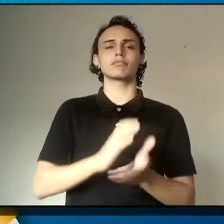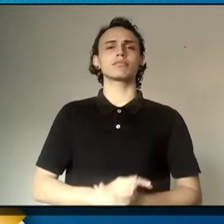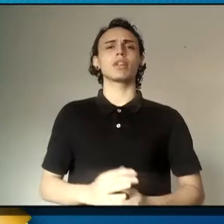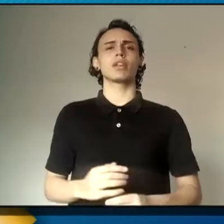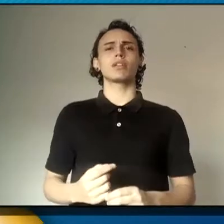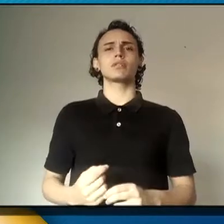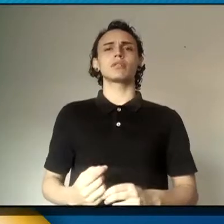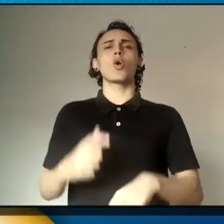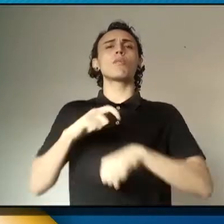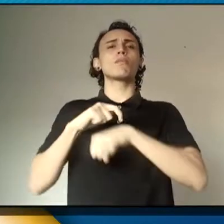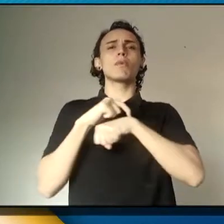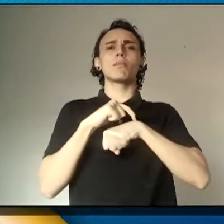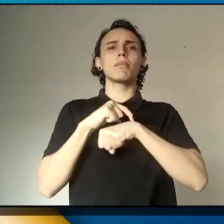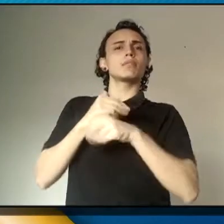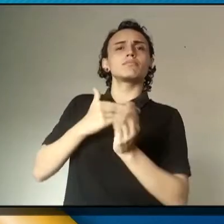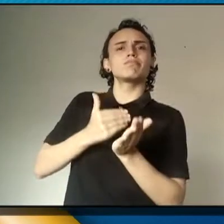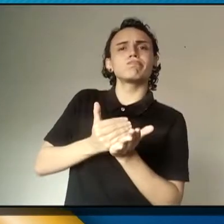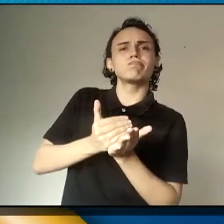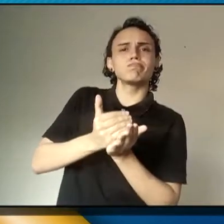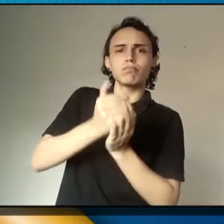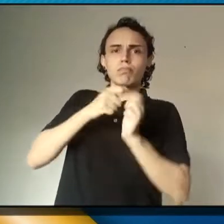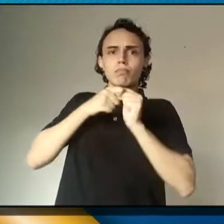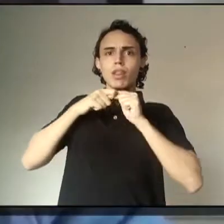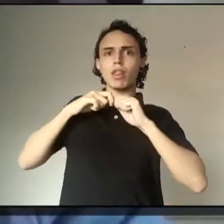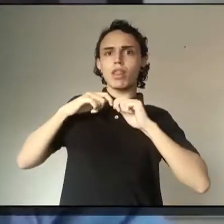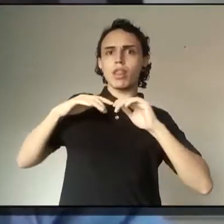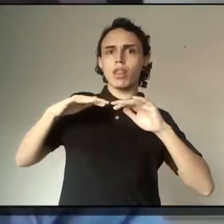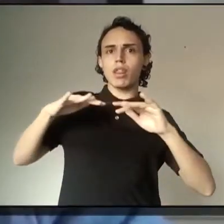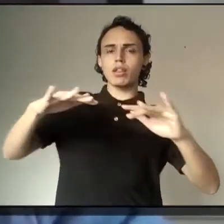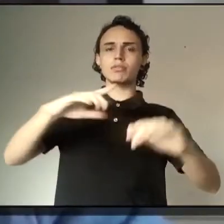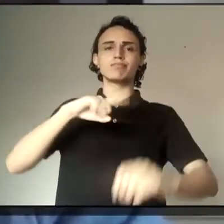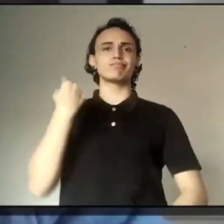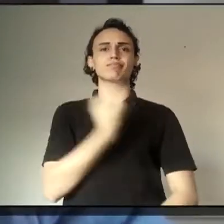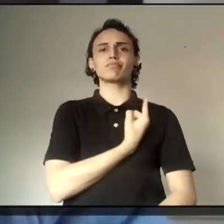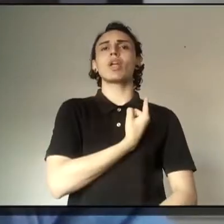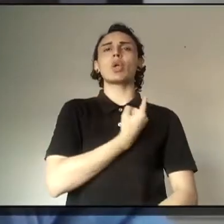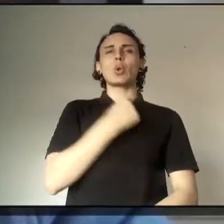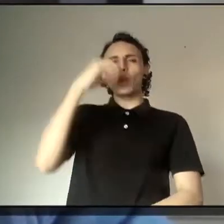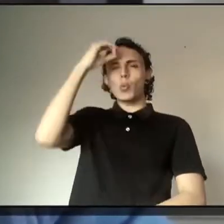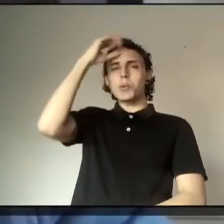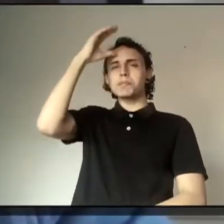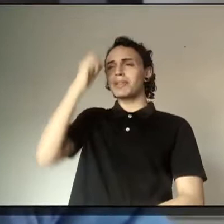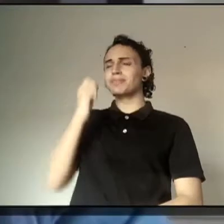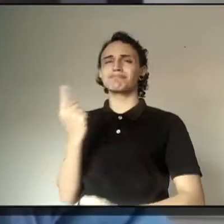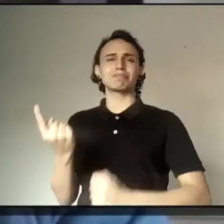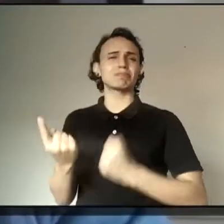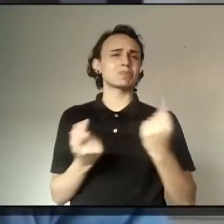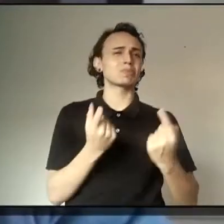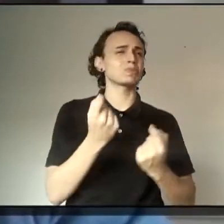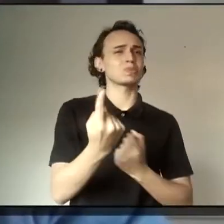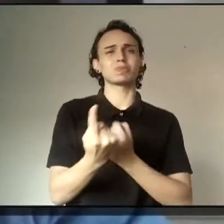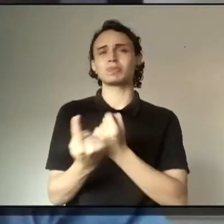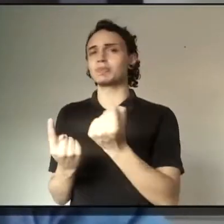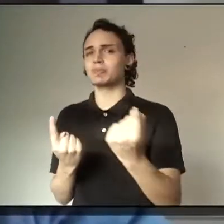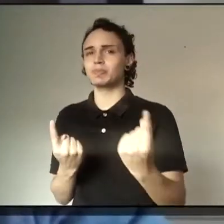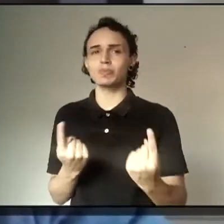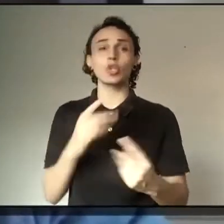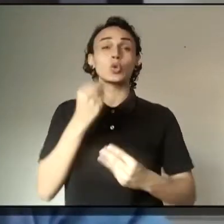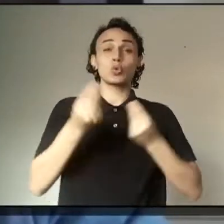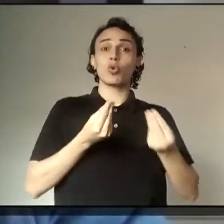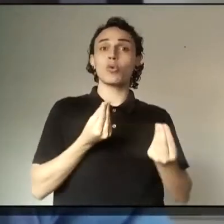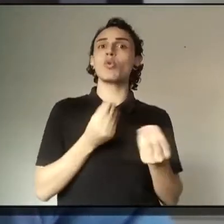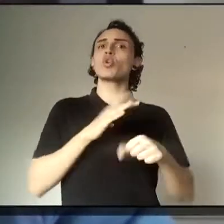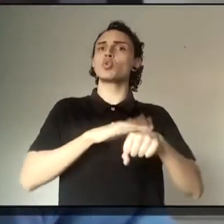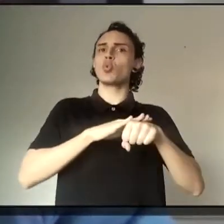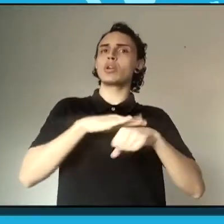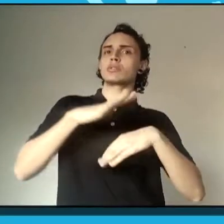alguma infecção bacteriana associada. Quando a pandemia começou e a gente tinha pouquíssimos